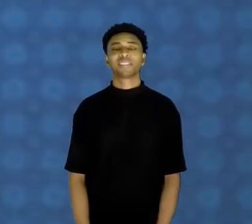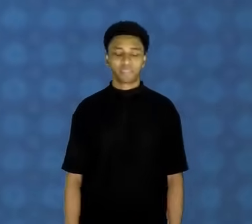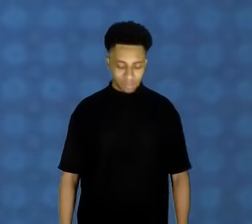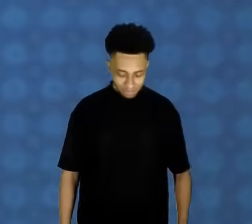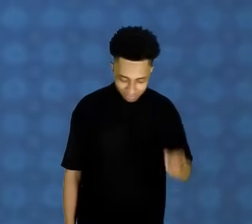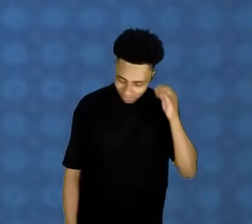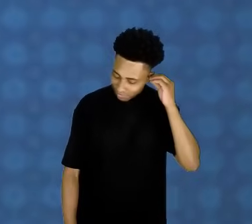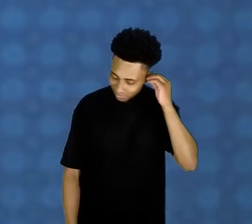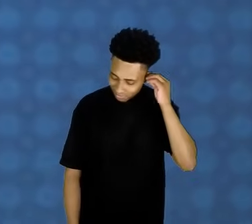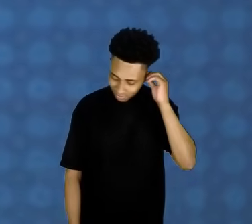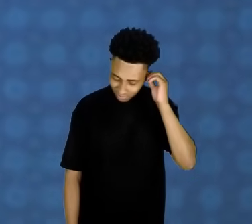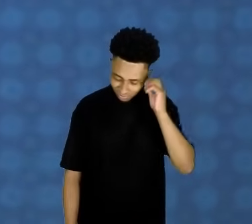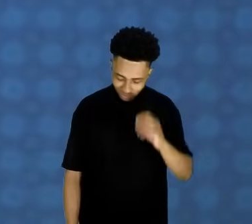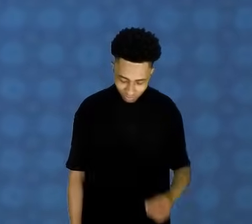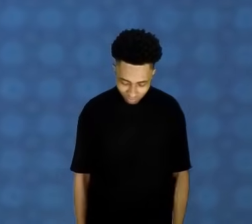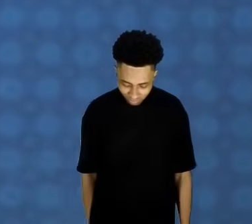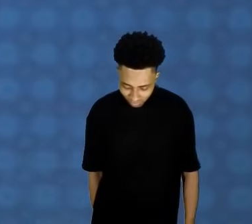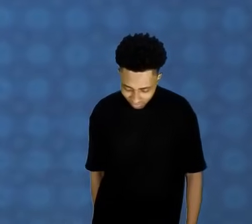aleluia.